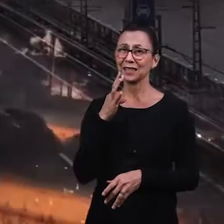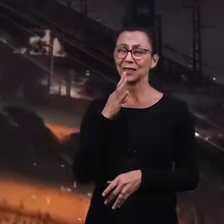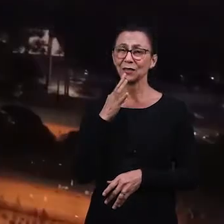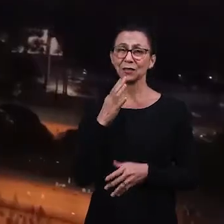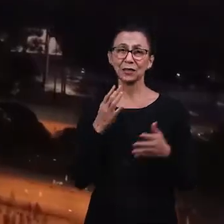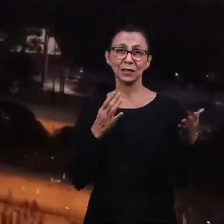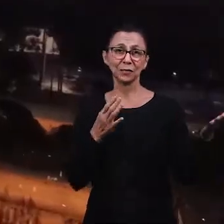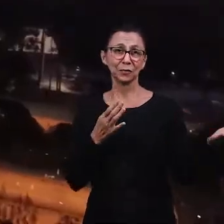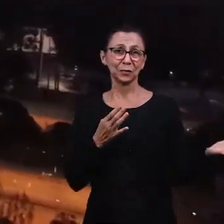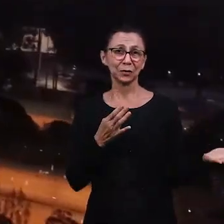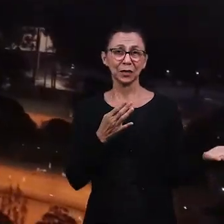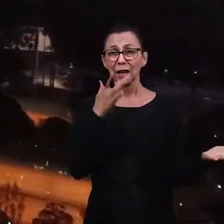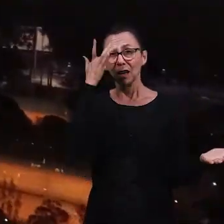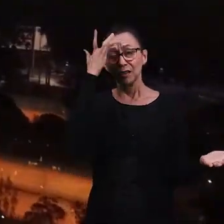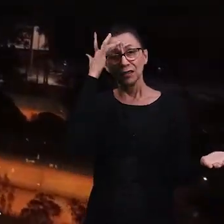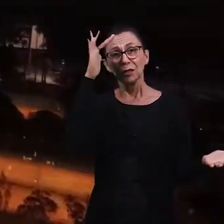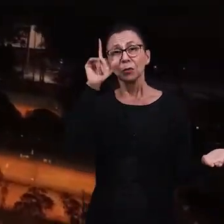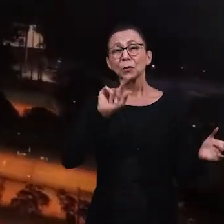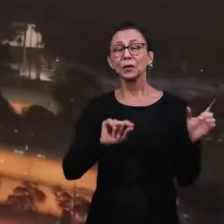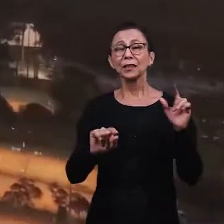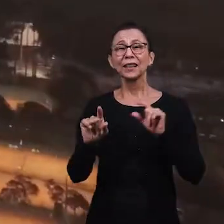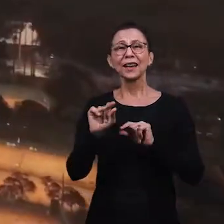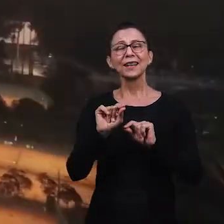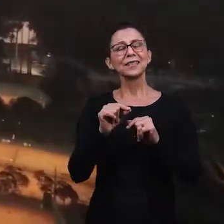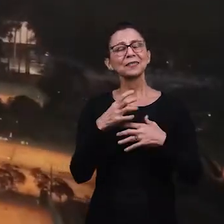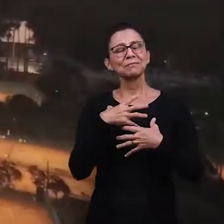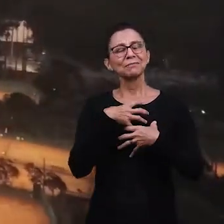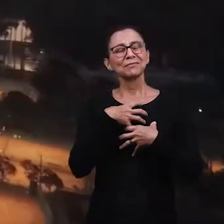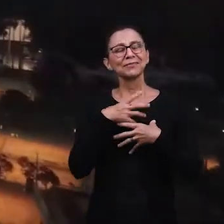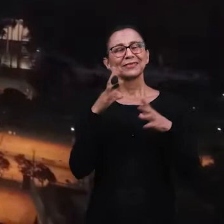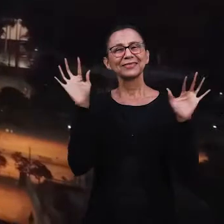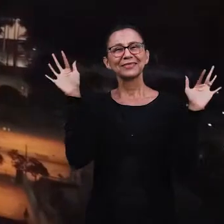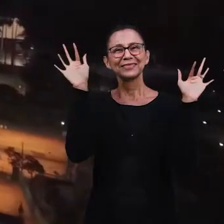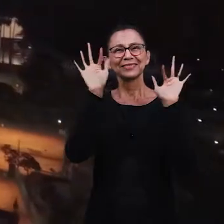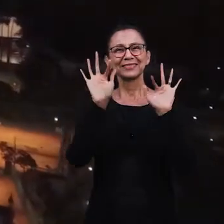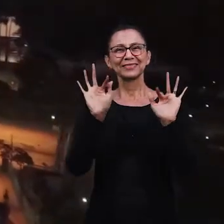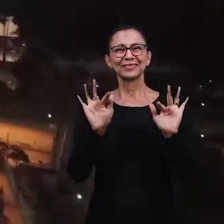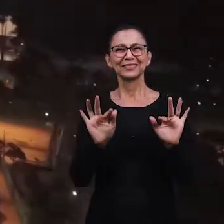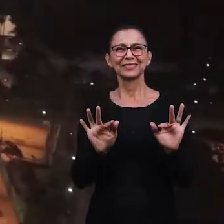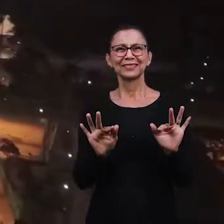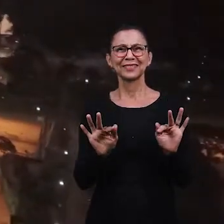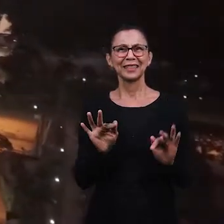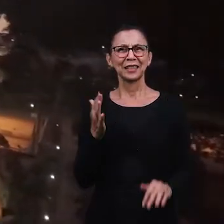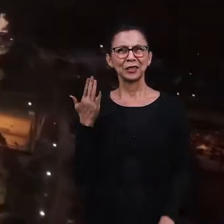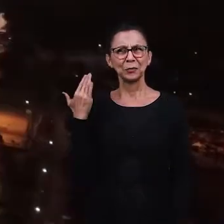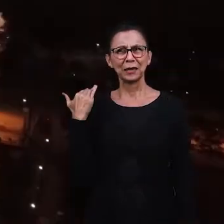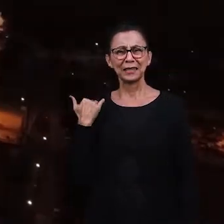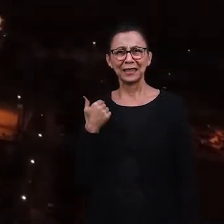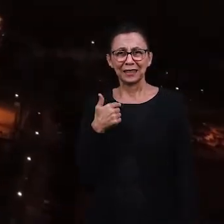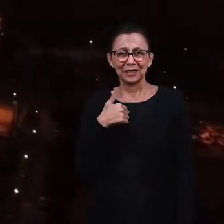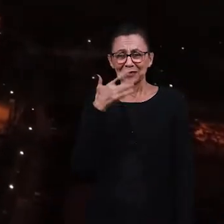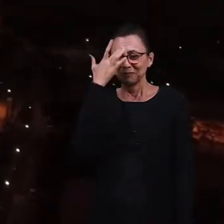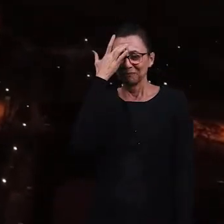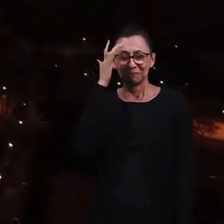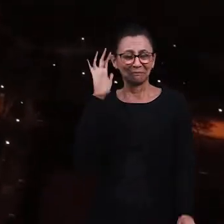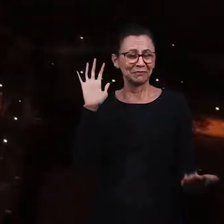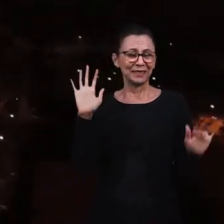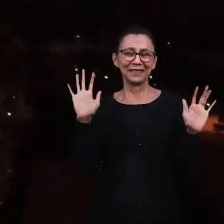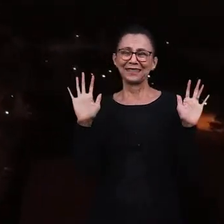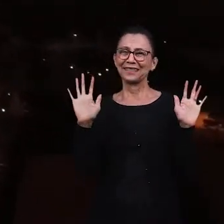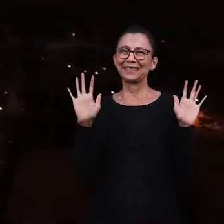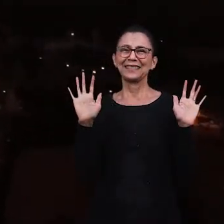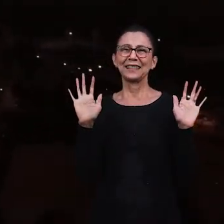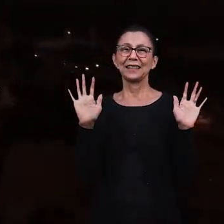Este mundo não sabe o que é ser feliz. Eu também